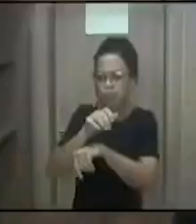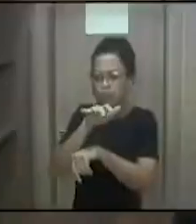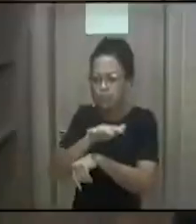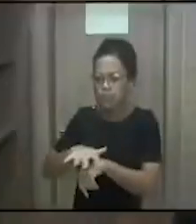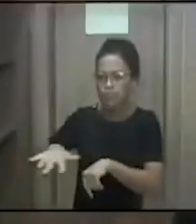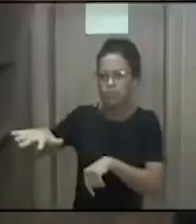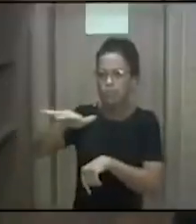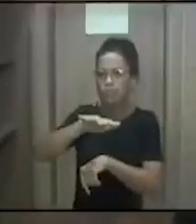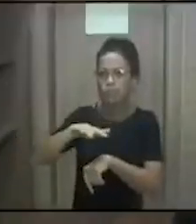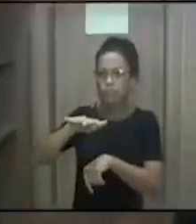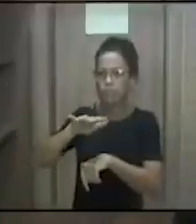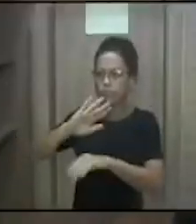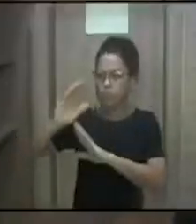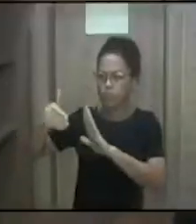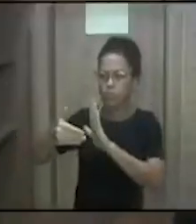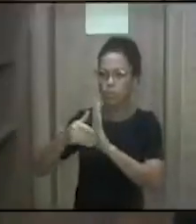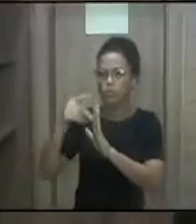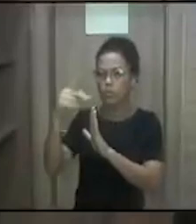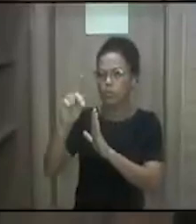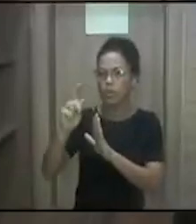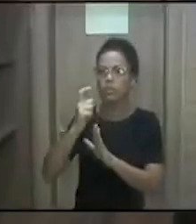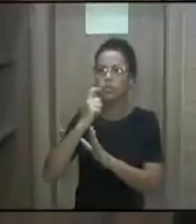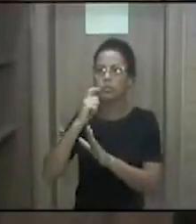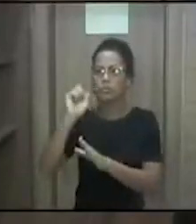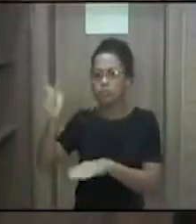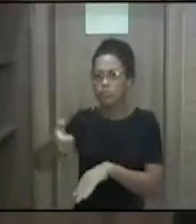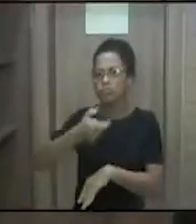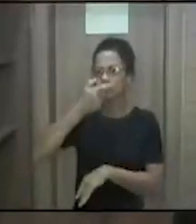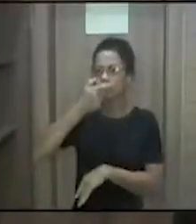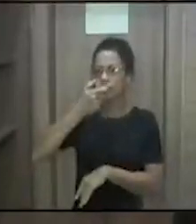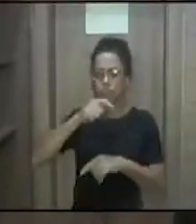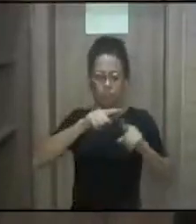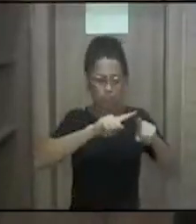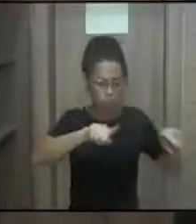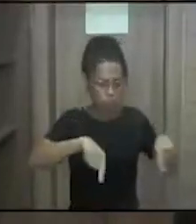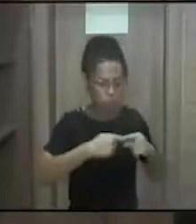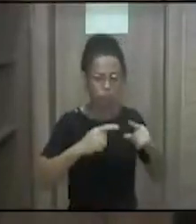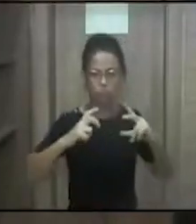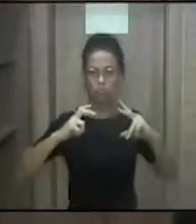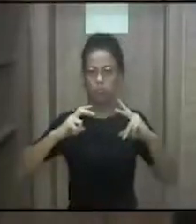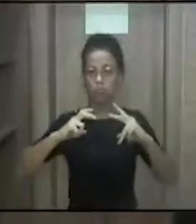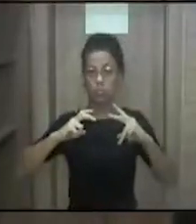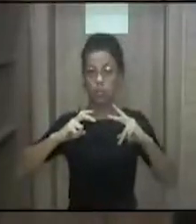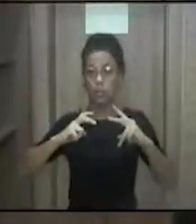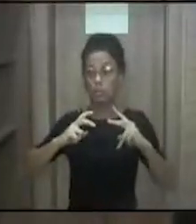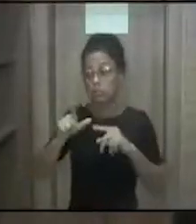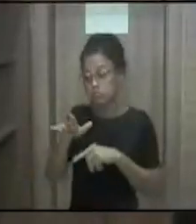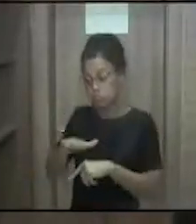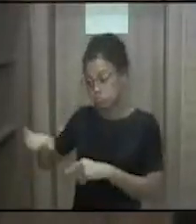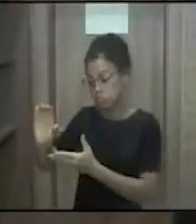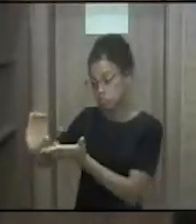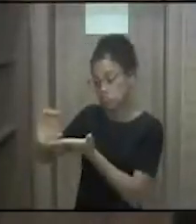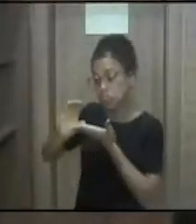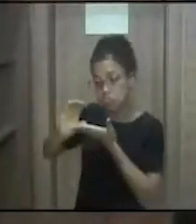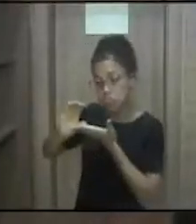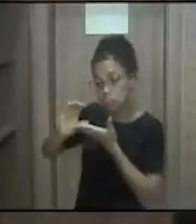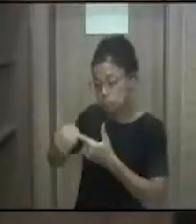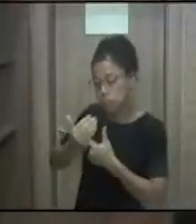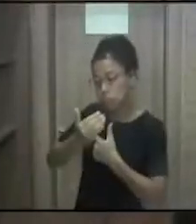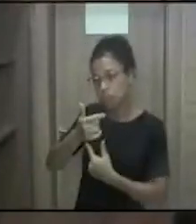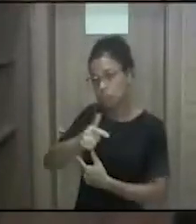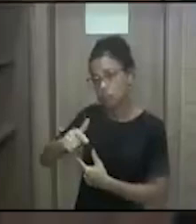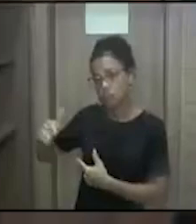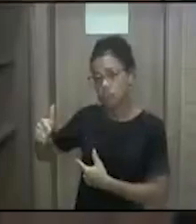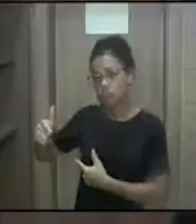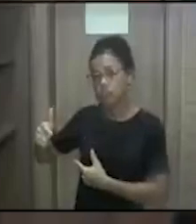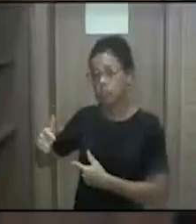ter o seu próprio laboratório de prótese ou trabalhar também para o setor privado, porque a remuneração também não compensava. Então, tem elementos aí do